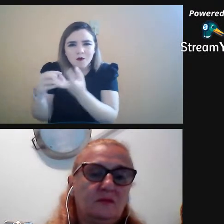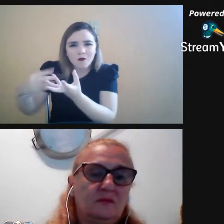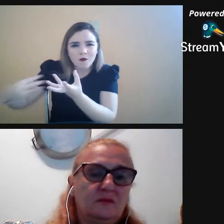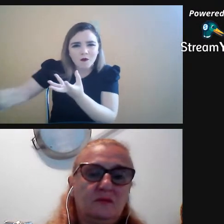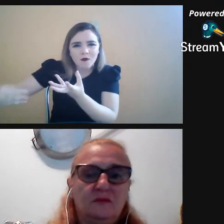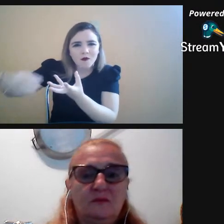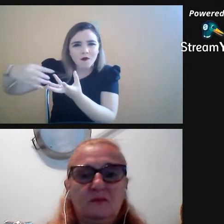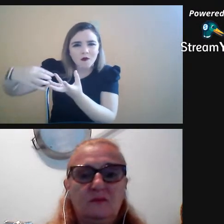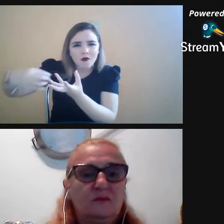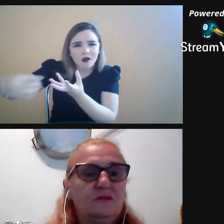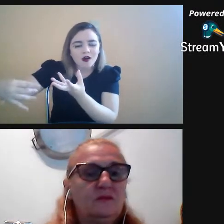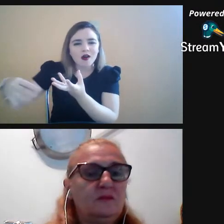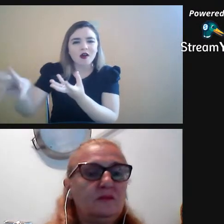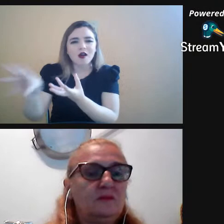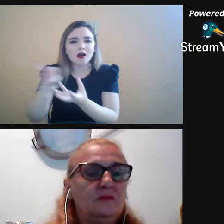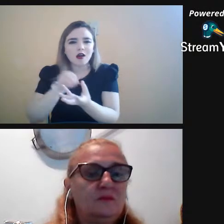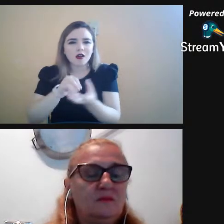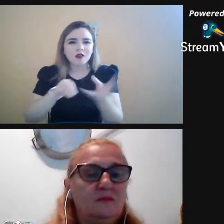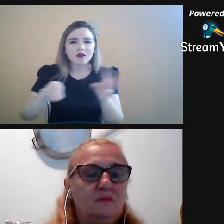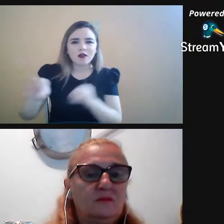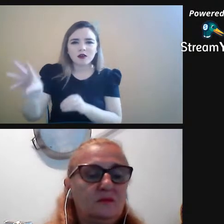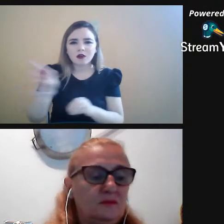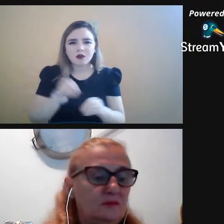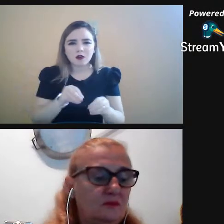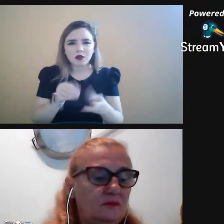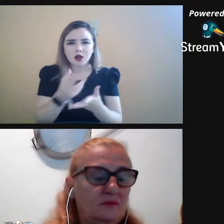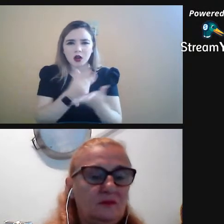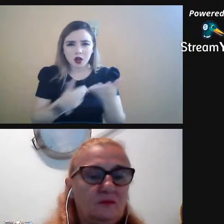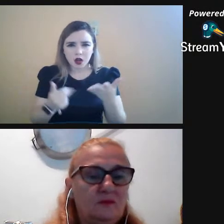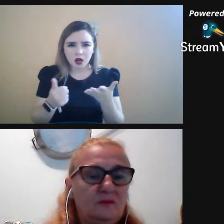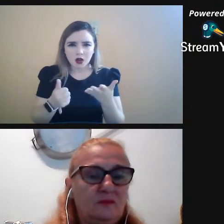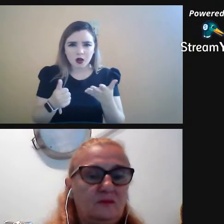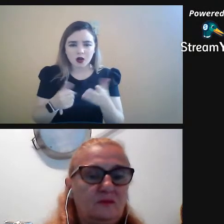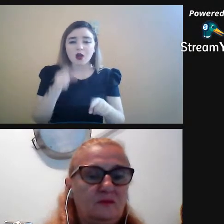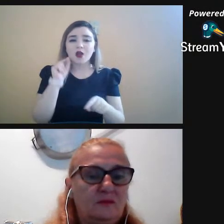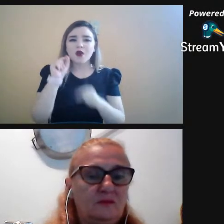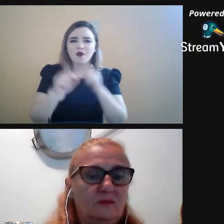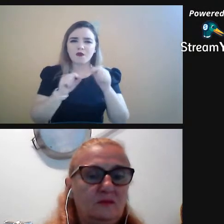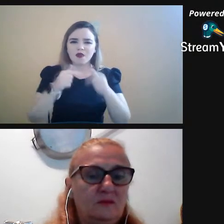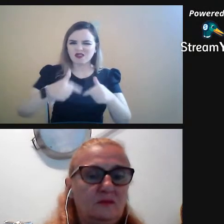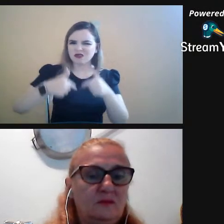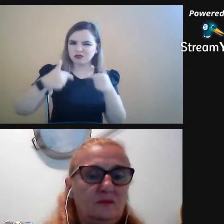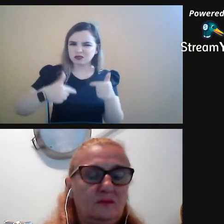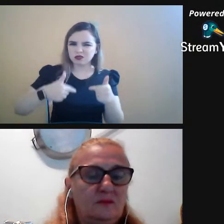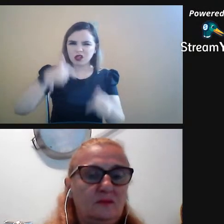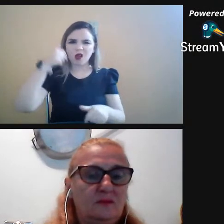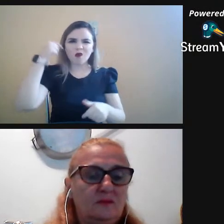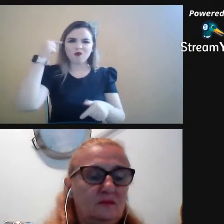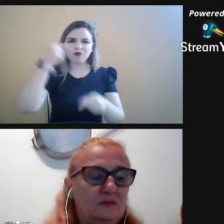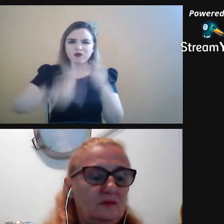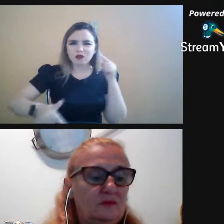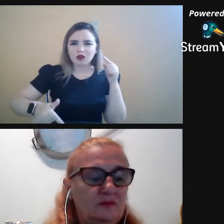como escultura, ele está denunciando as queimadas, ele está denunciando